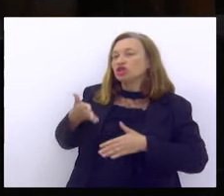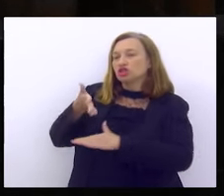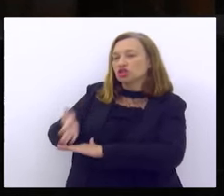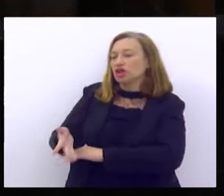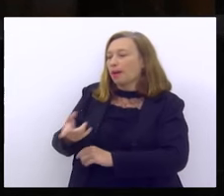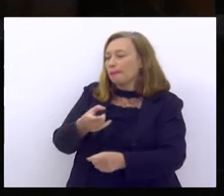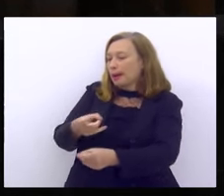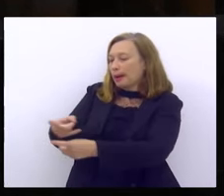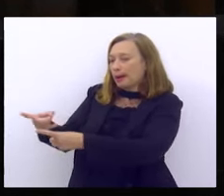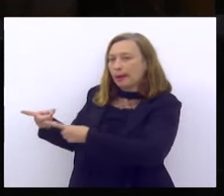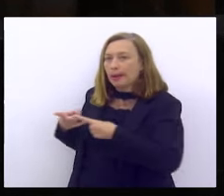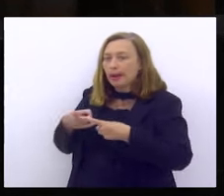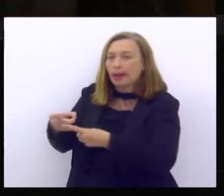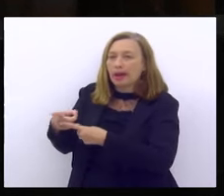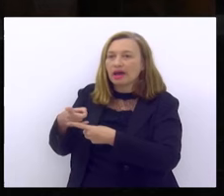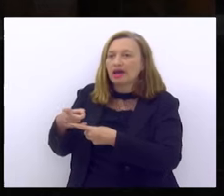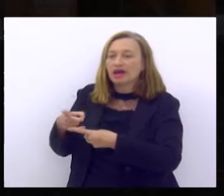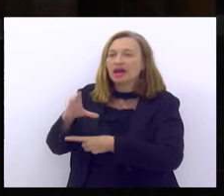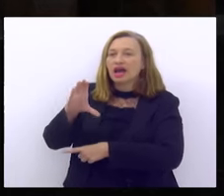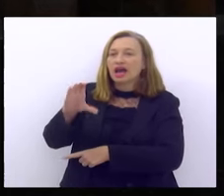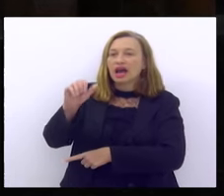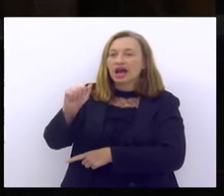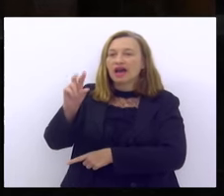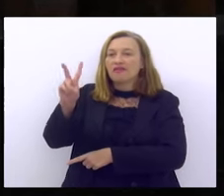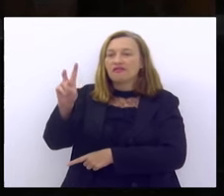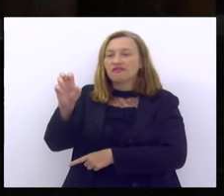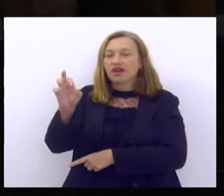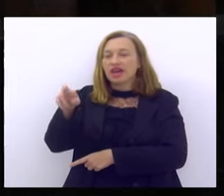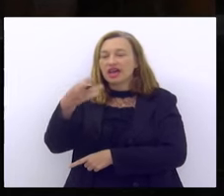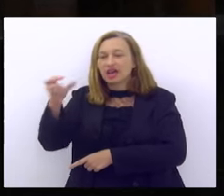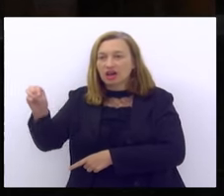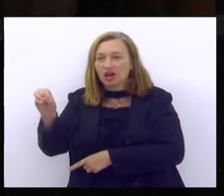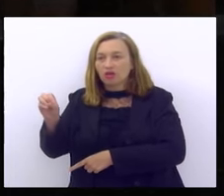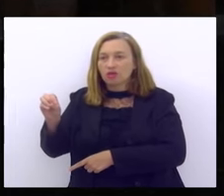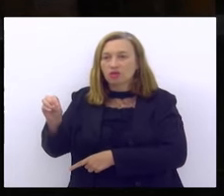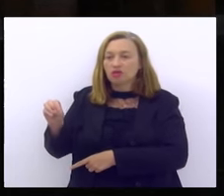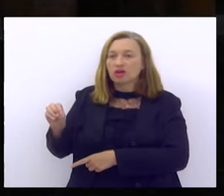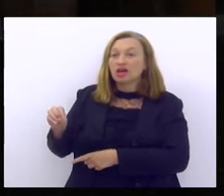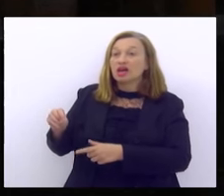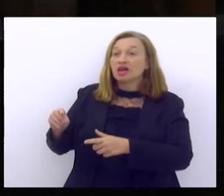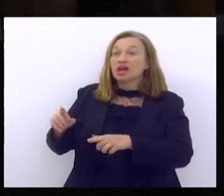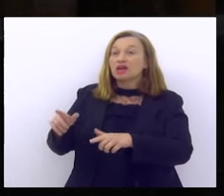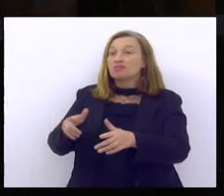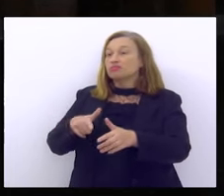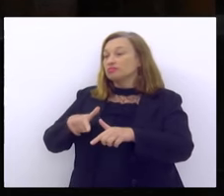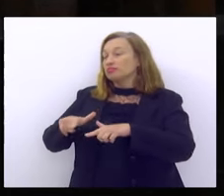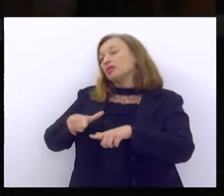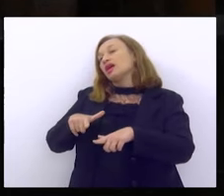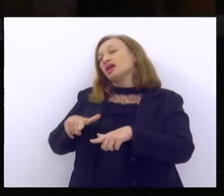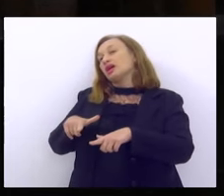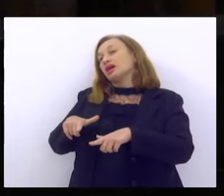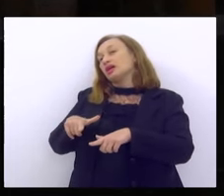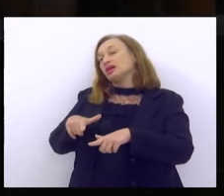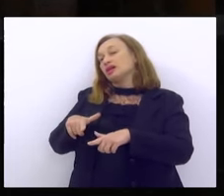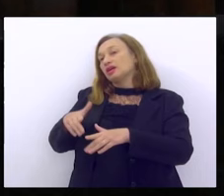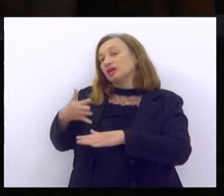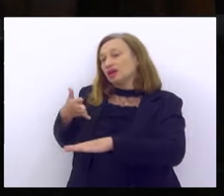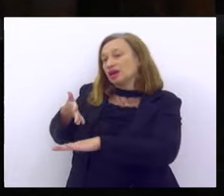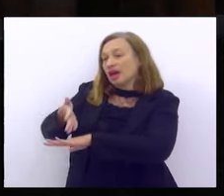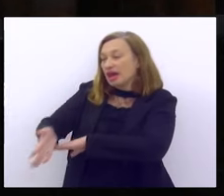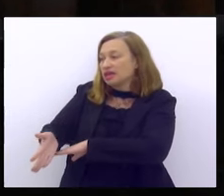blindado, é caveirão voador, é operação em horário de escola, é trabalhador e jovem